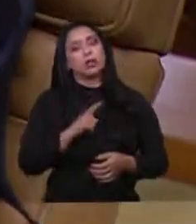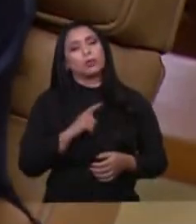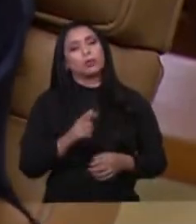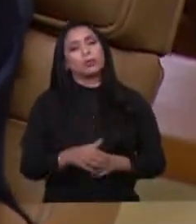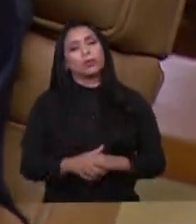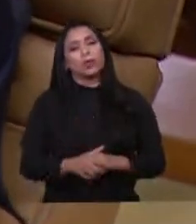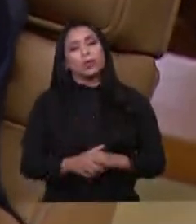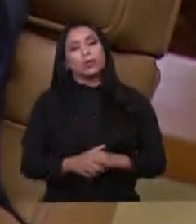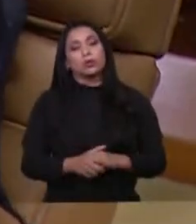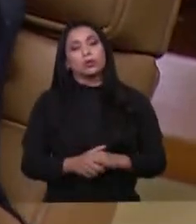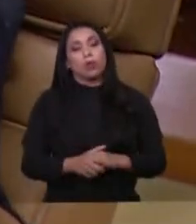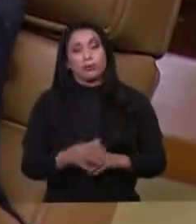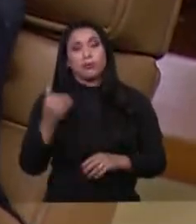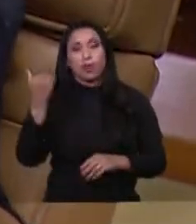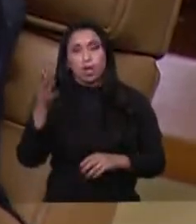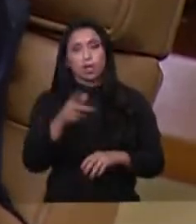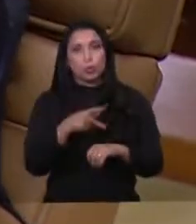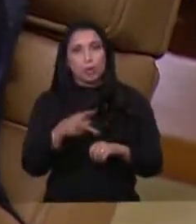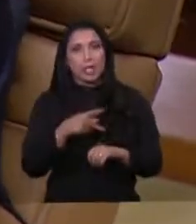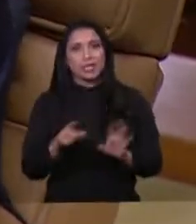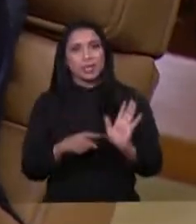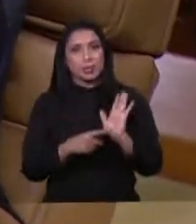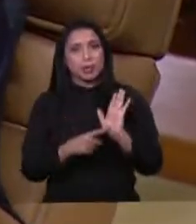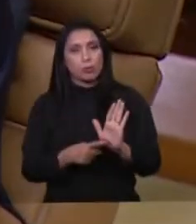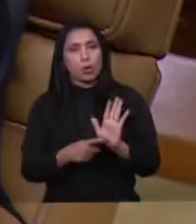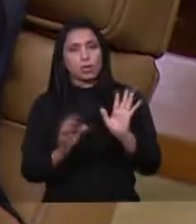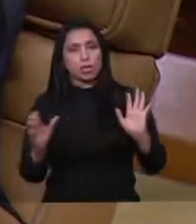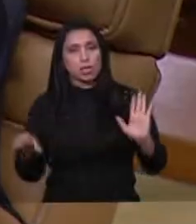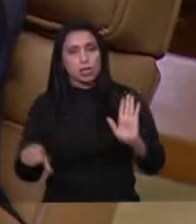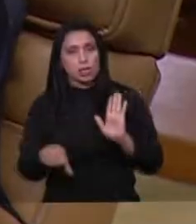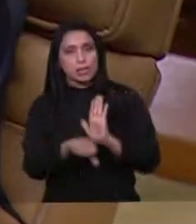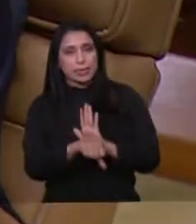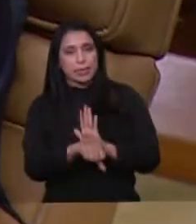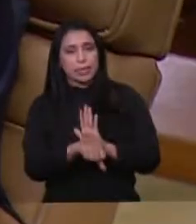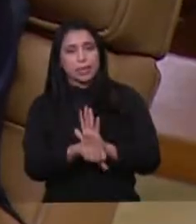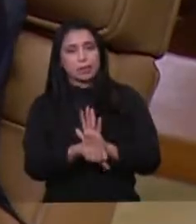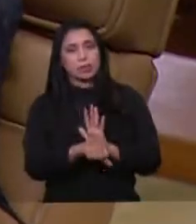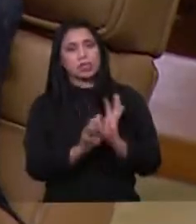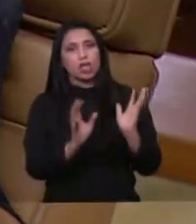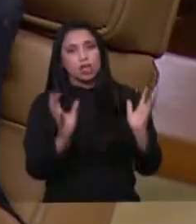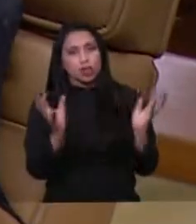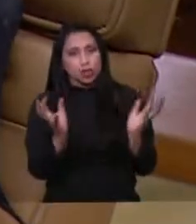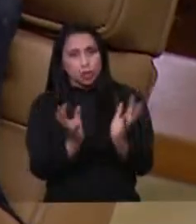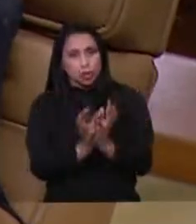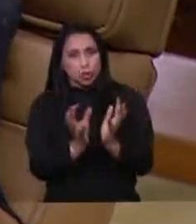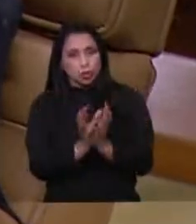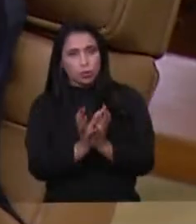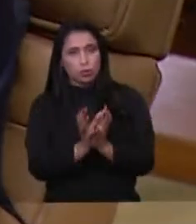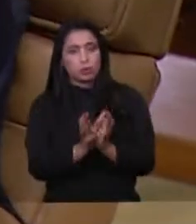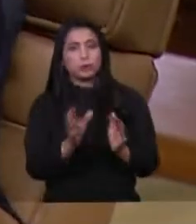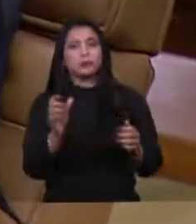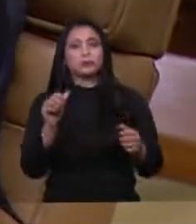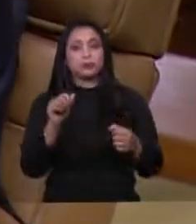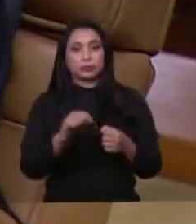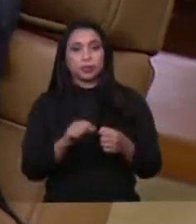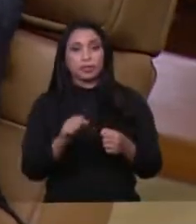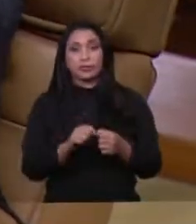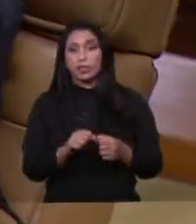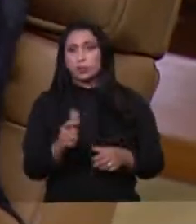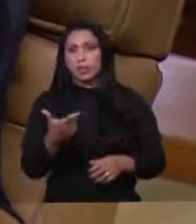nacional estrangeira, que nesses delitos multitudinários e que são praticados assim para que não